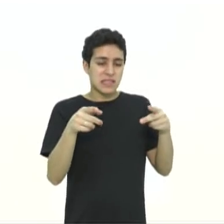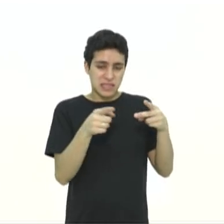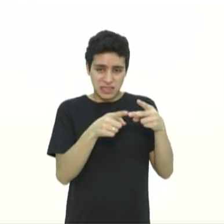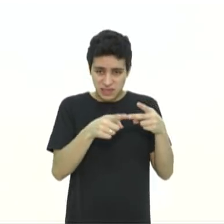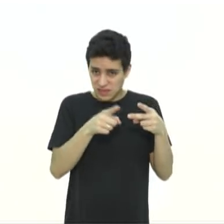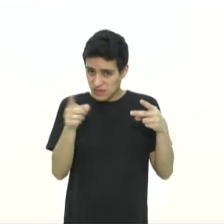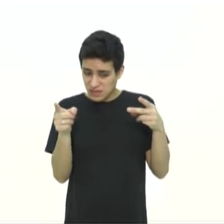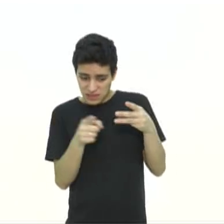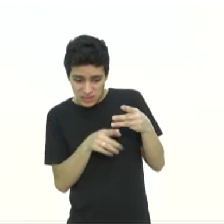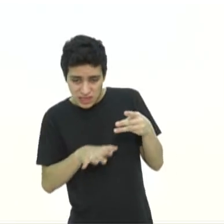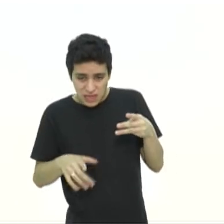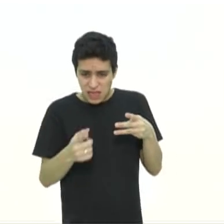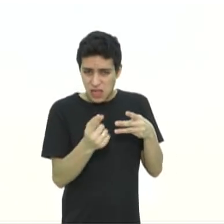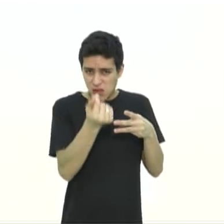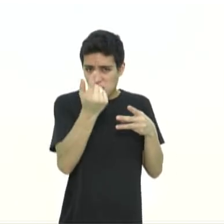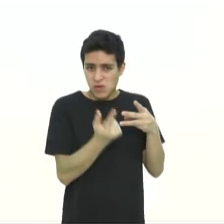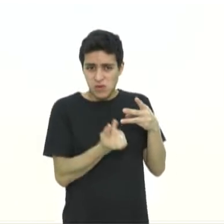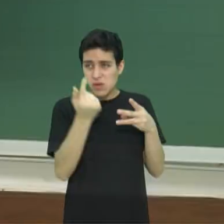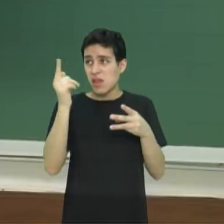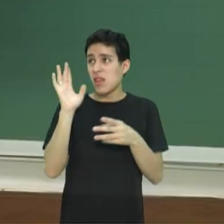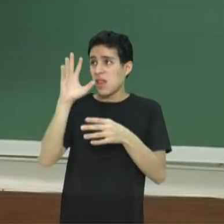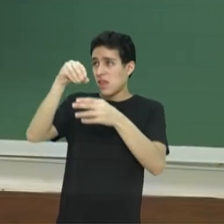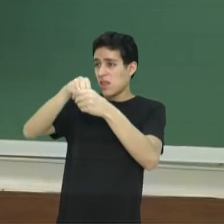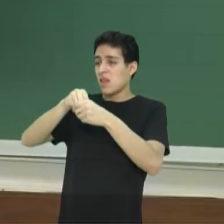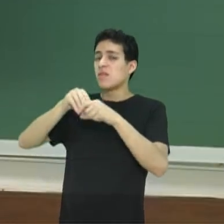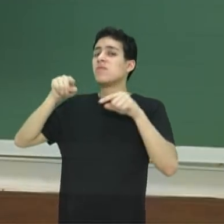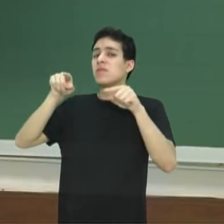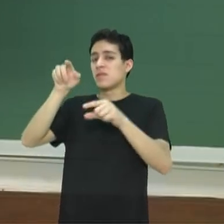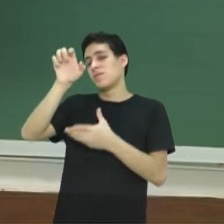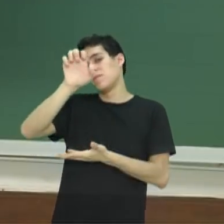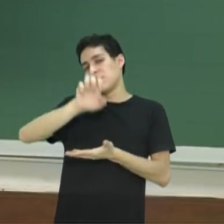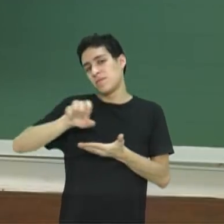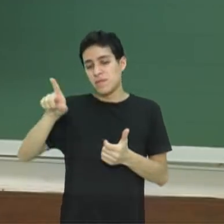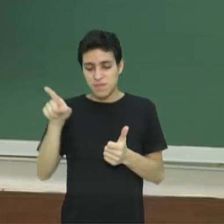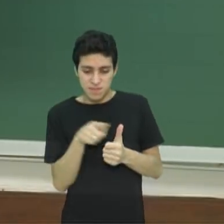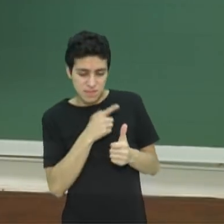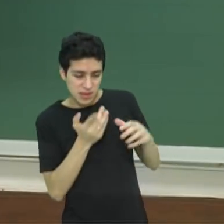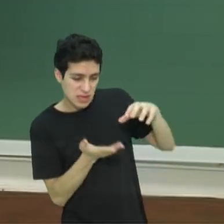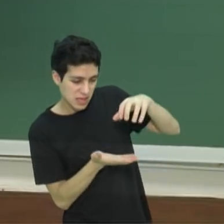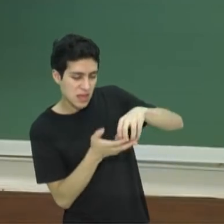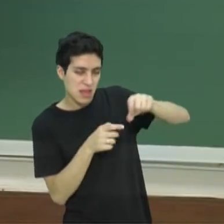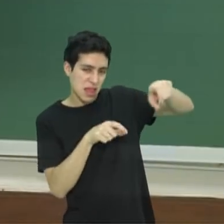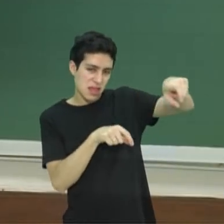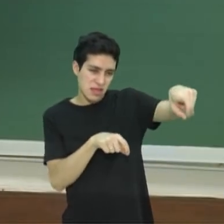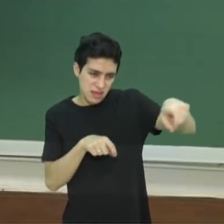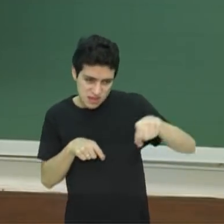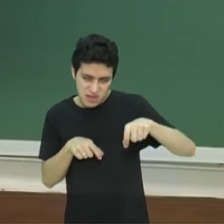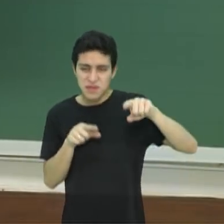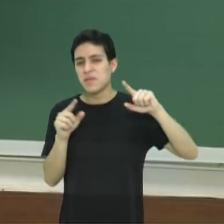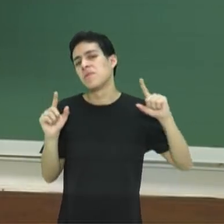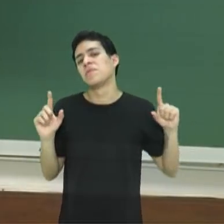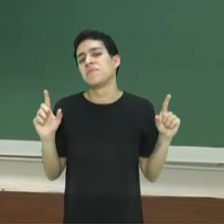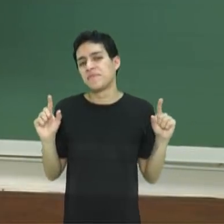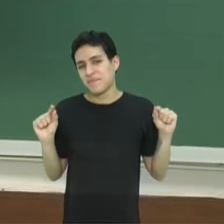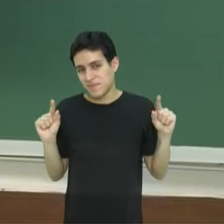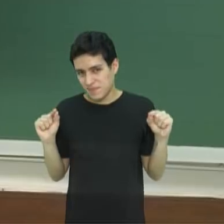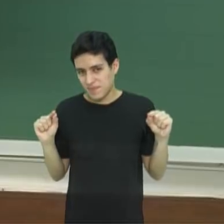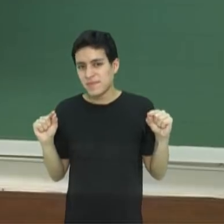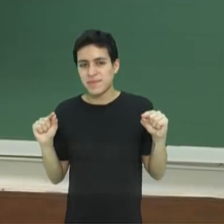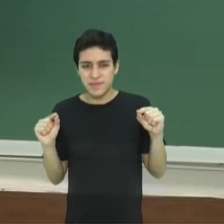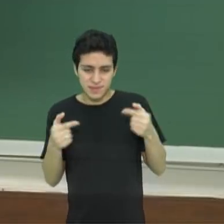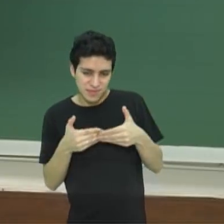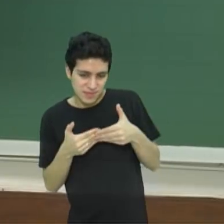economia, existente no continente europeu. O primeiro setor, da agricultura, a gente vai